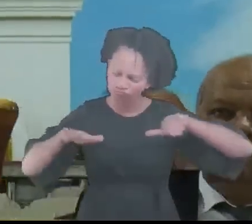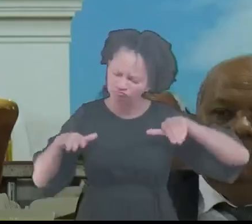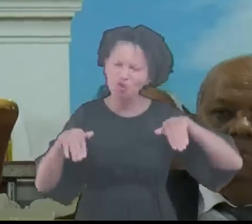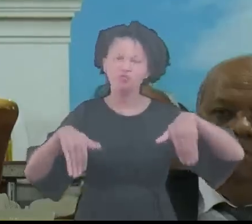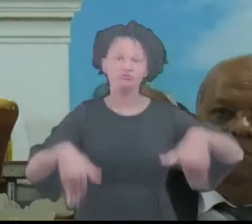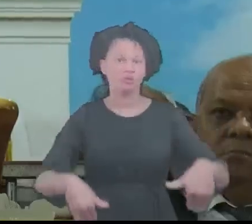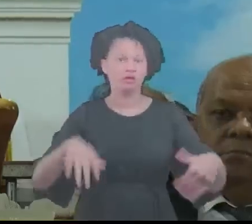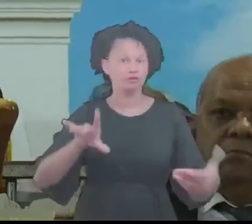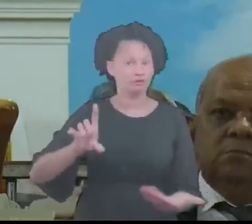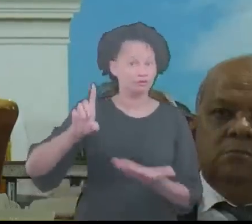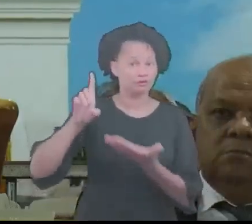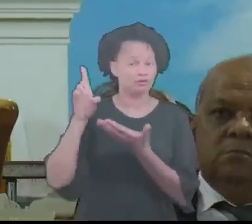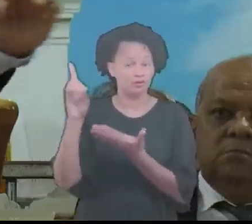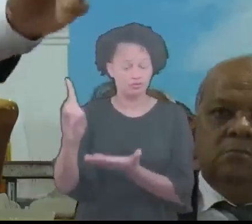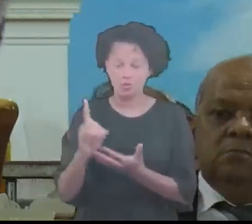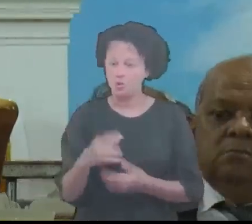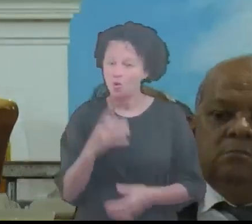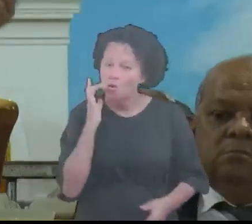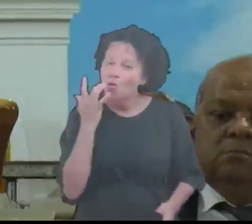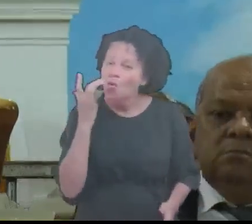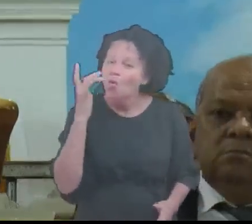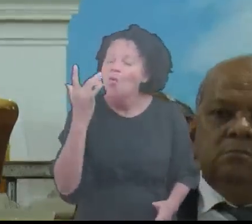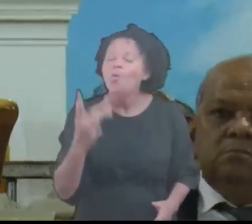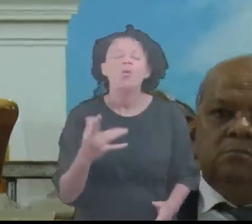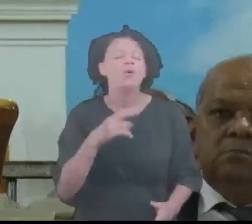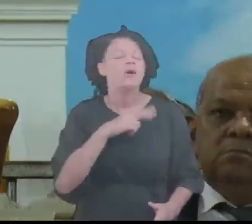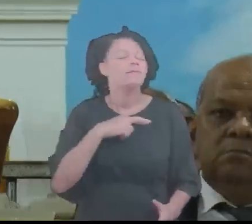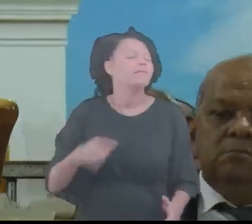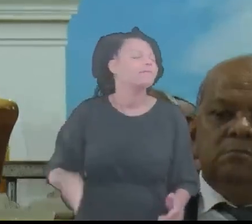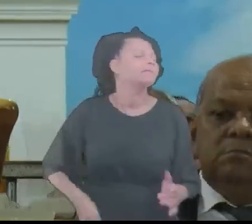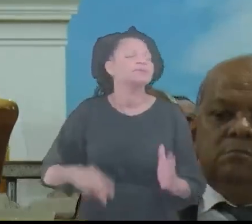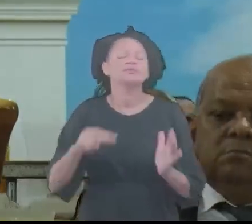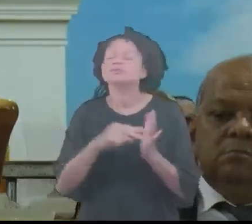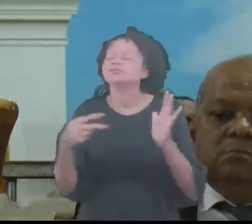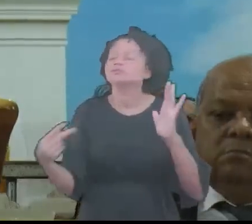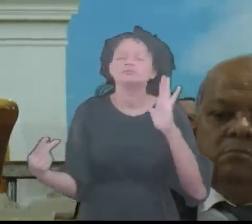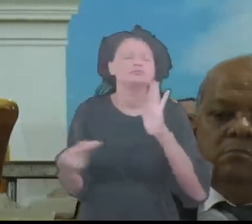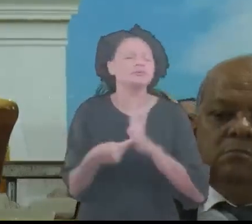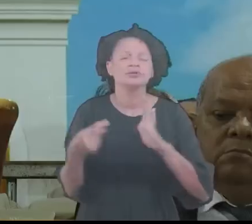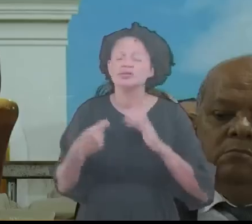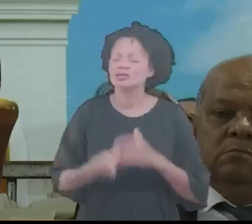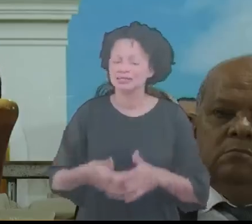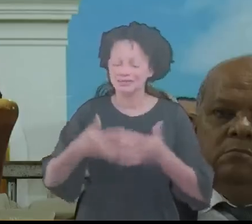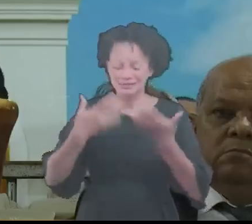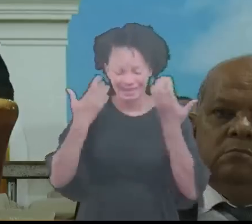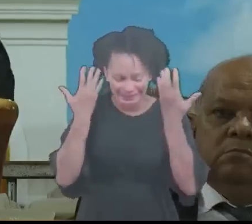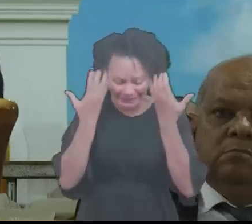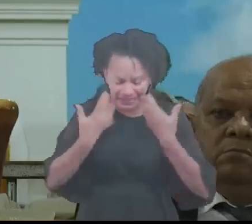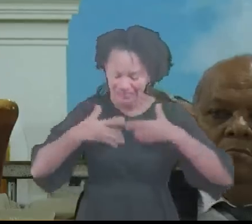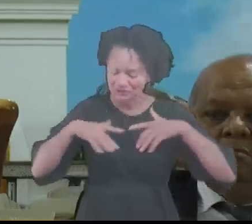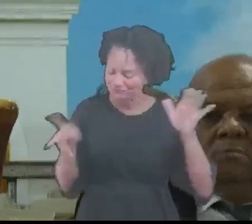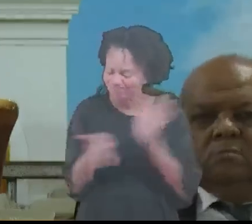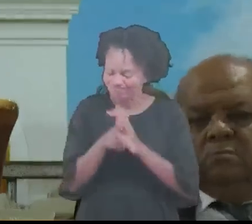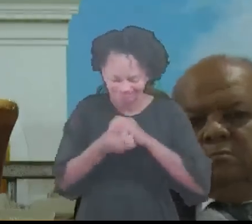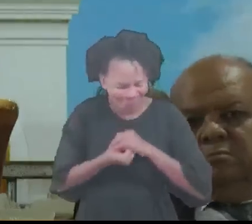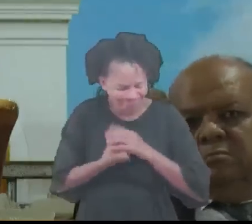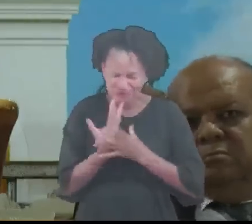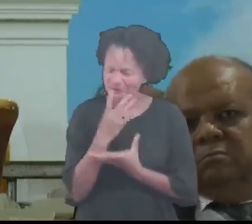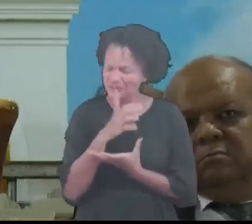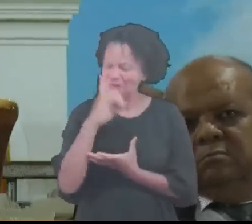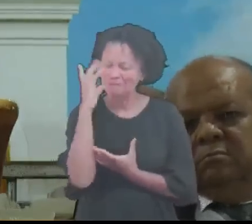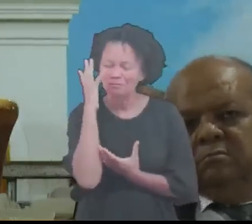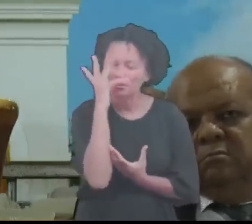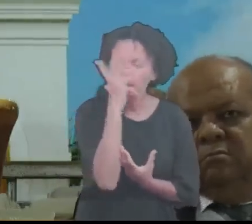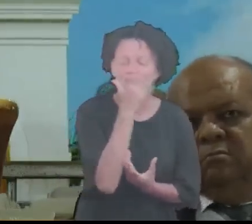de Deus. O ouro representa a natureza divina. Glória a Deus. O ouro representa o